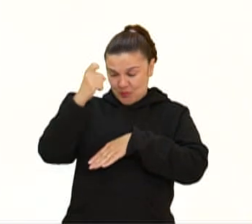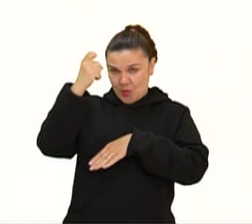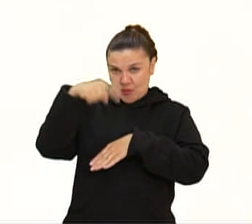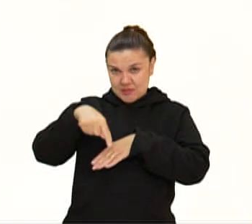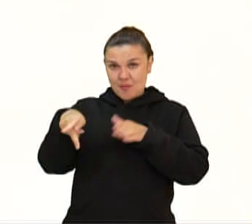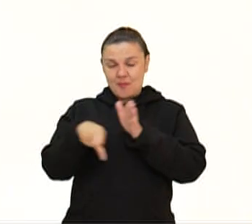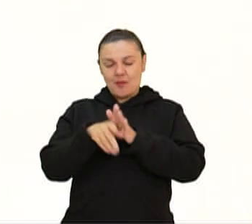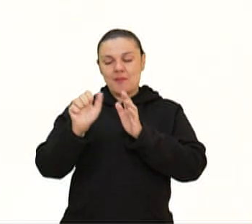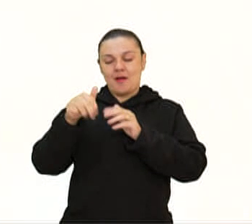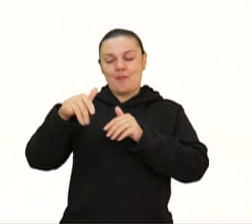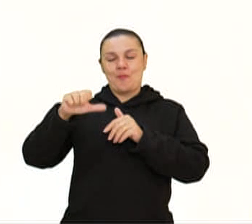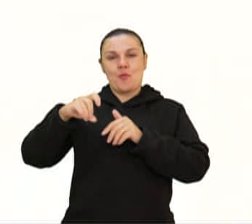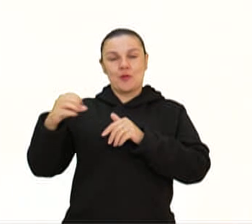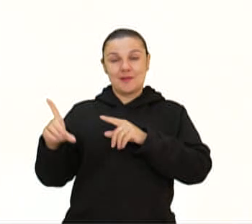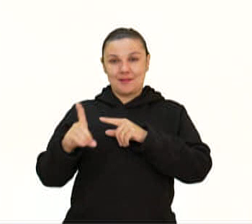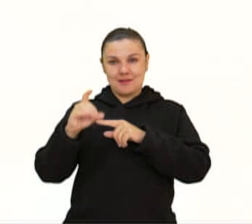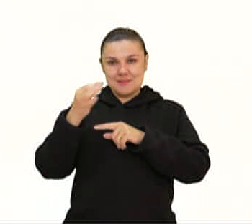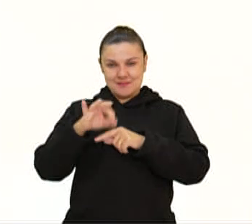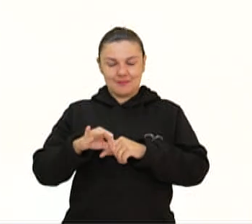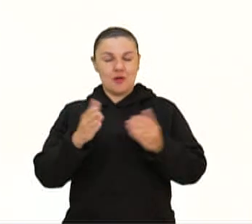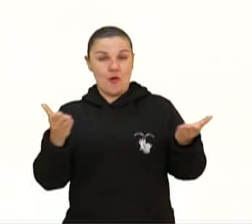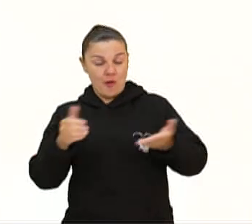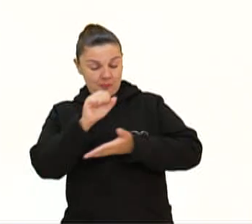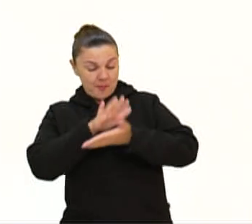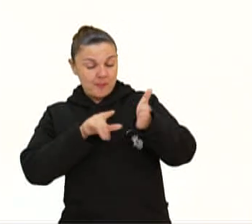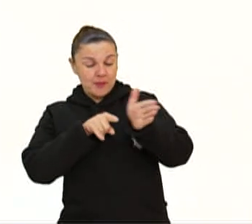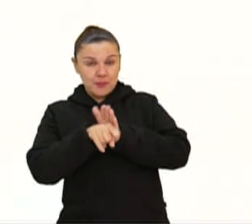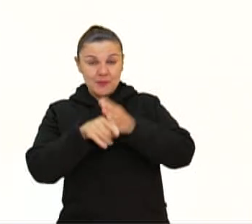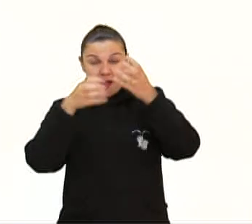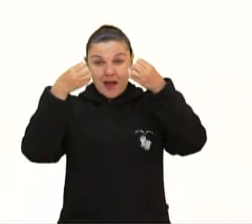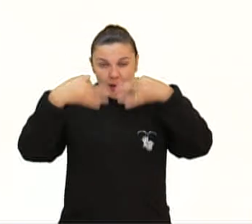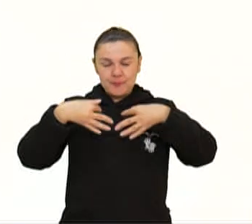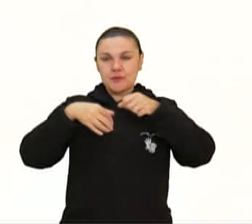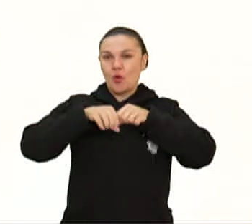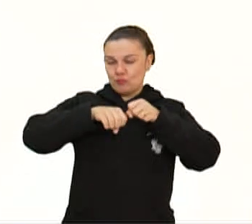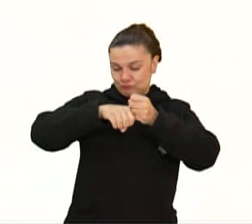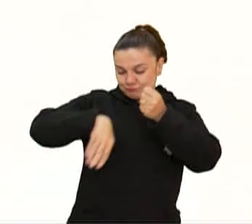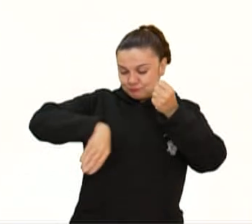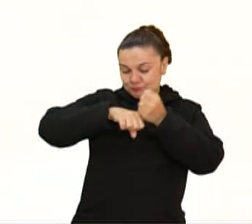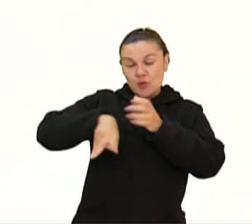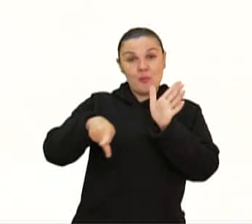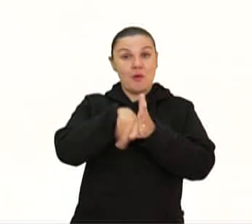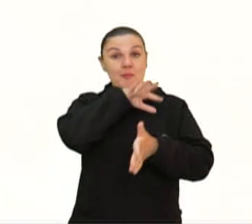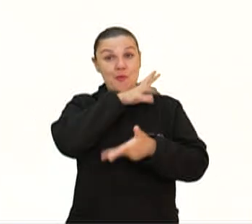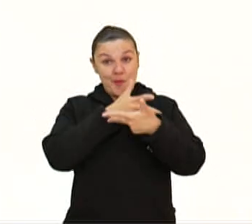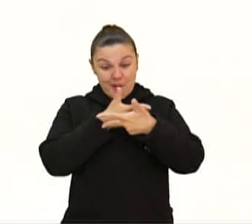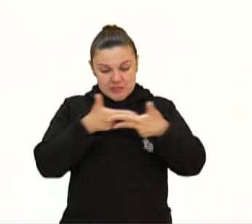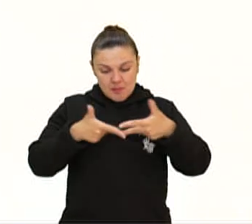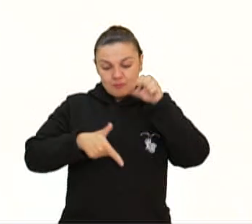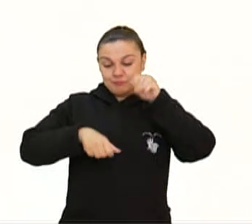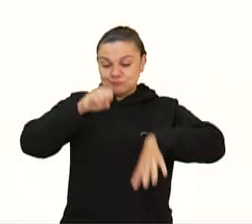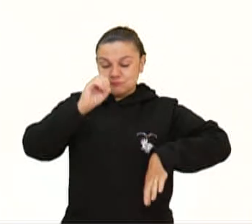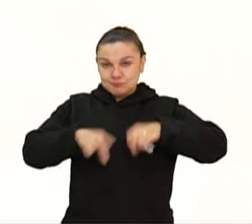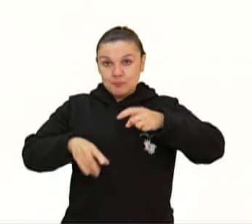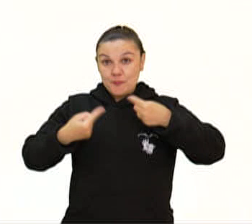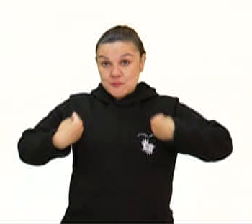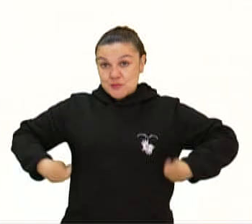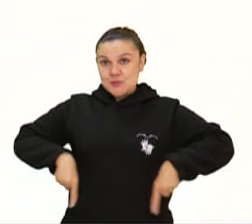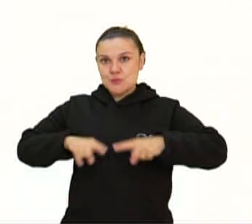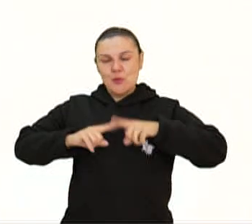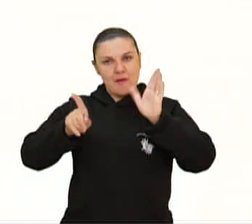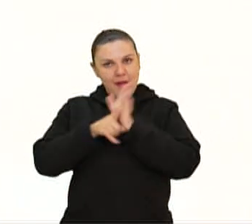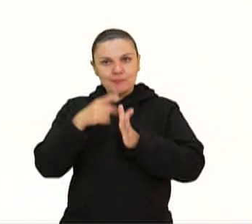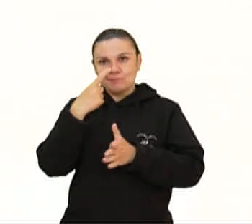acertou. Vamos lá para o nosso exercício para a gente finalizar? A excreção é o processo pelo qual os animais eliminam substâncias nitrogenadas